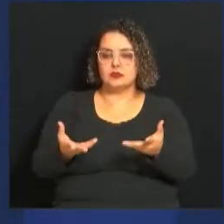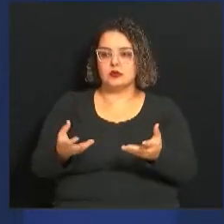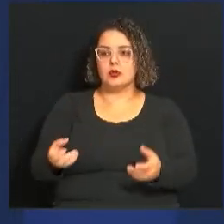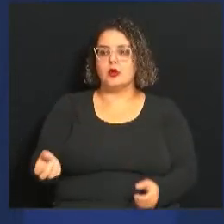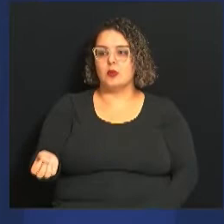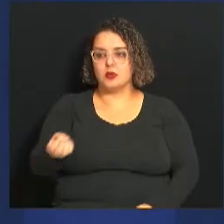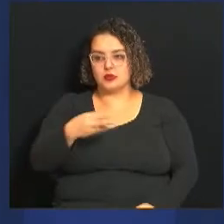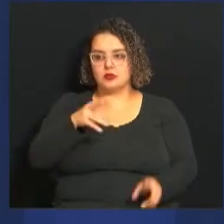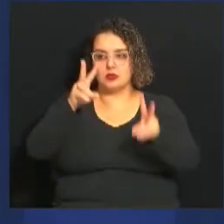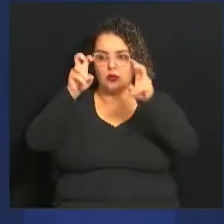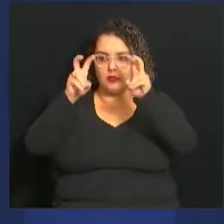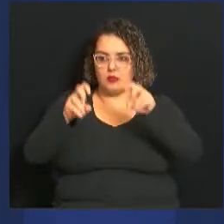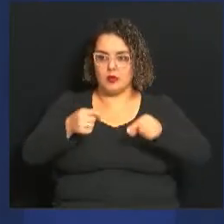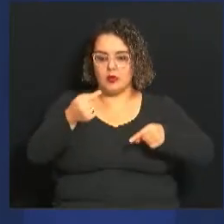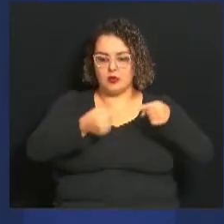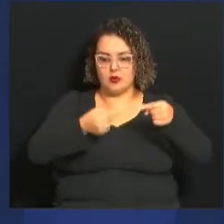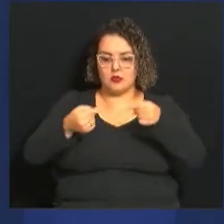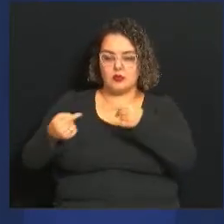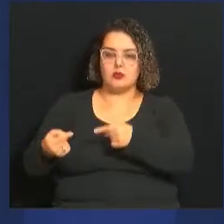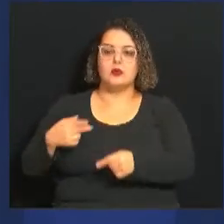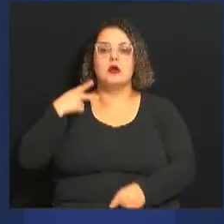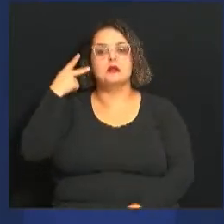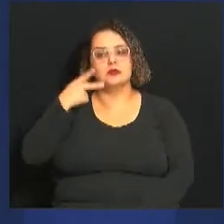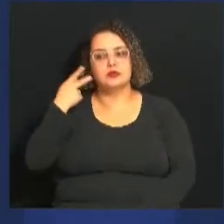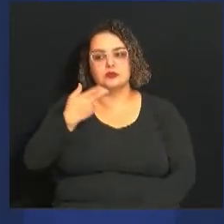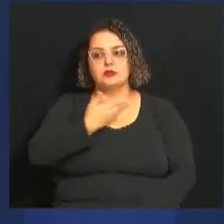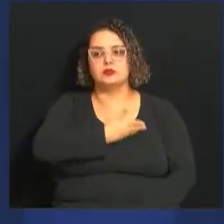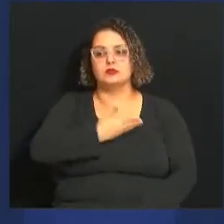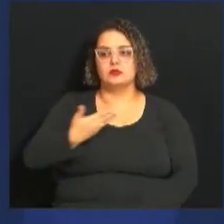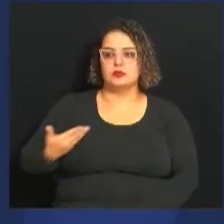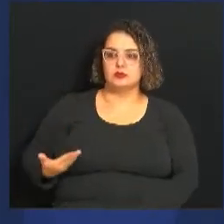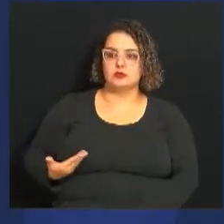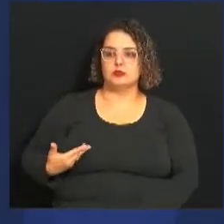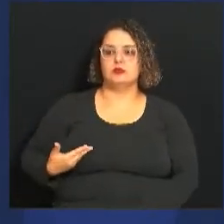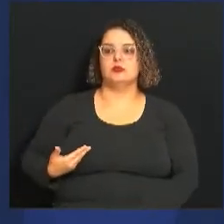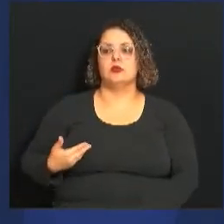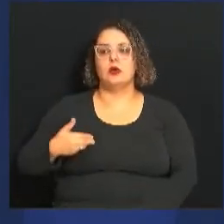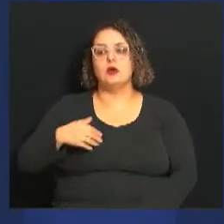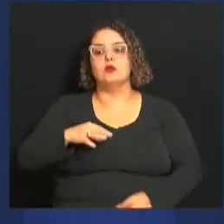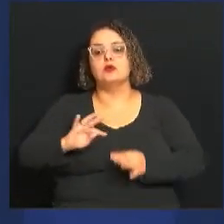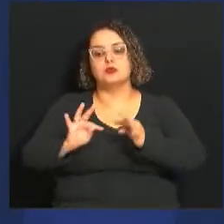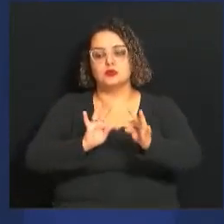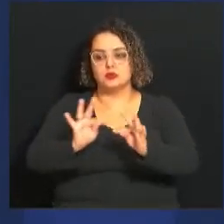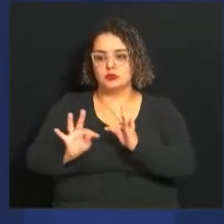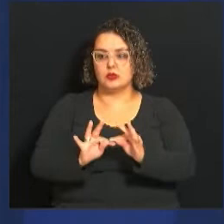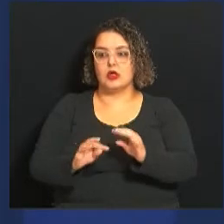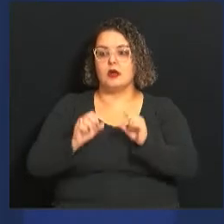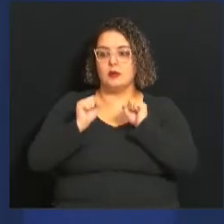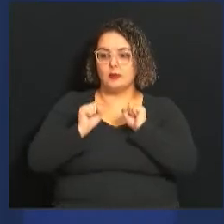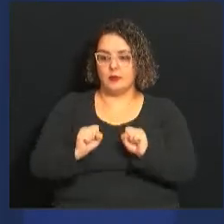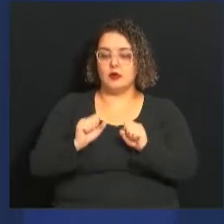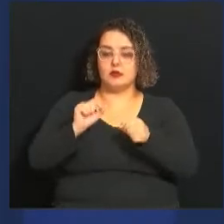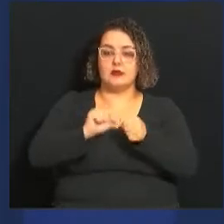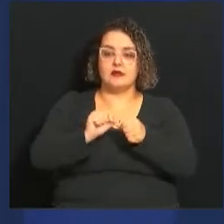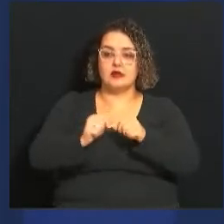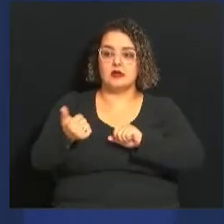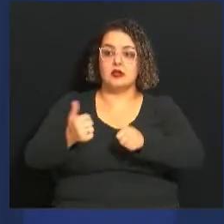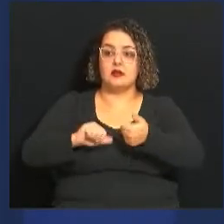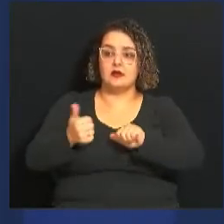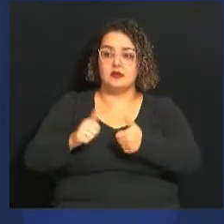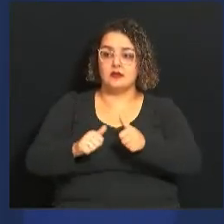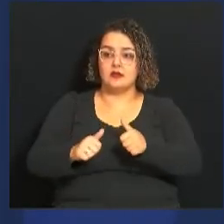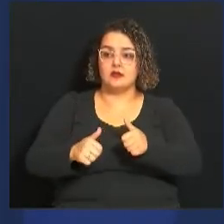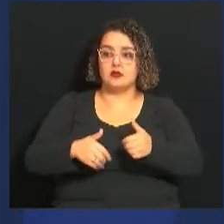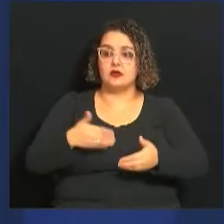temáticas, debatendo as políticas públicas, enfim, trazer os técnicos para que possam fazer a avaliação desses